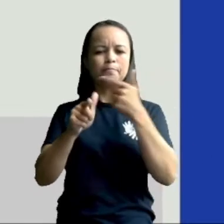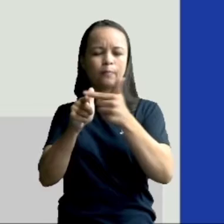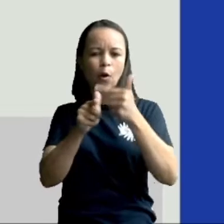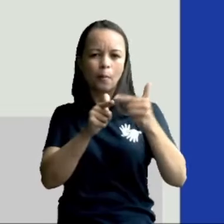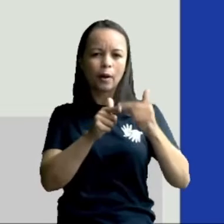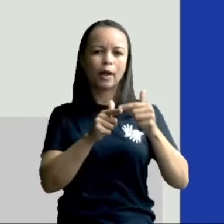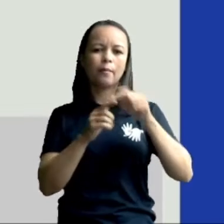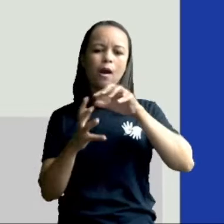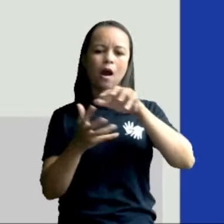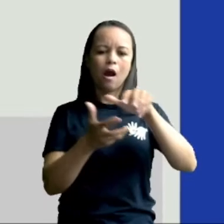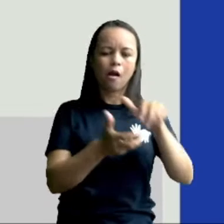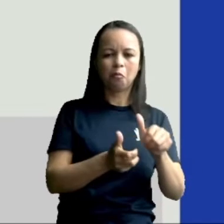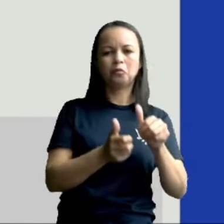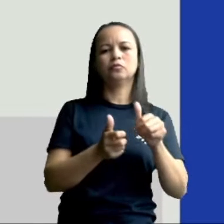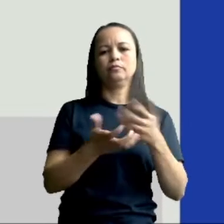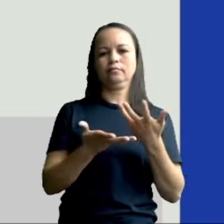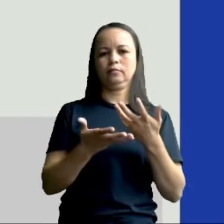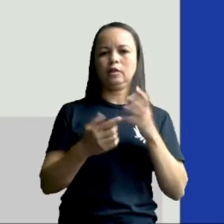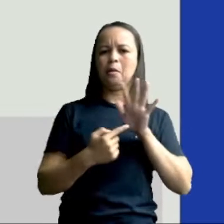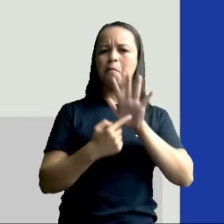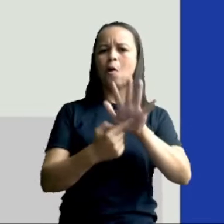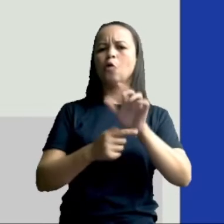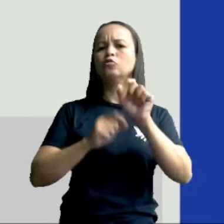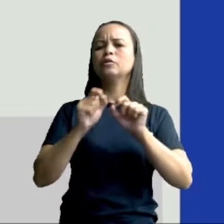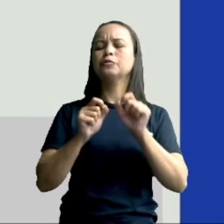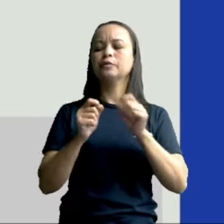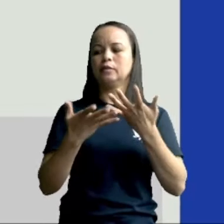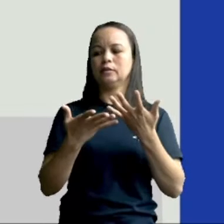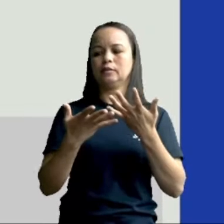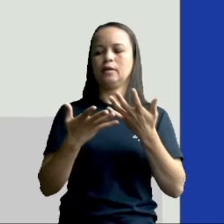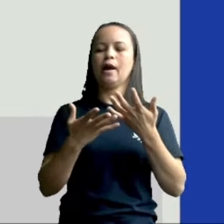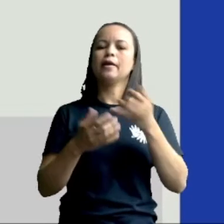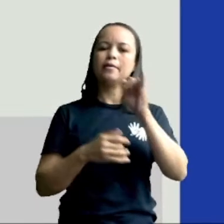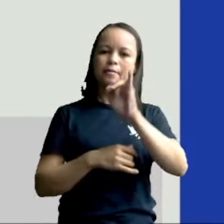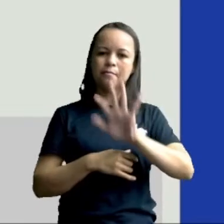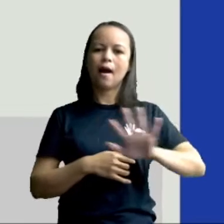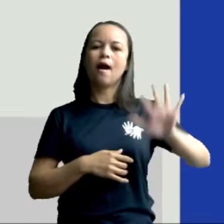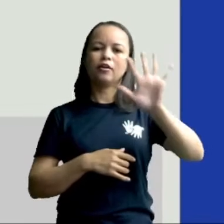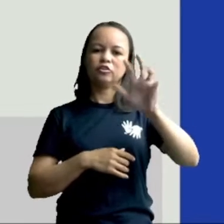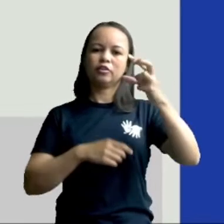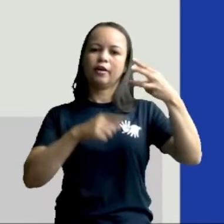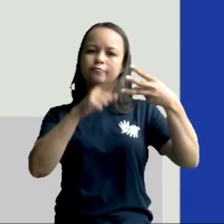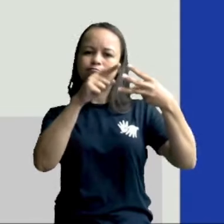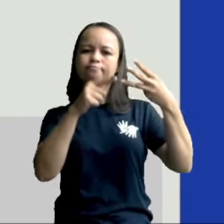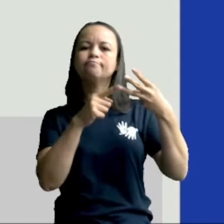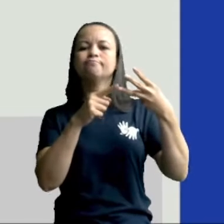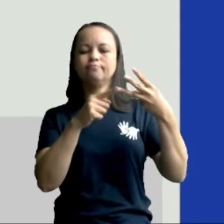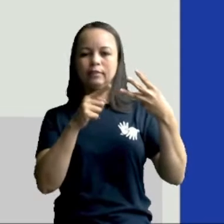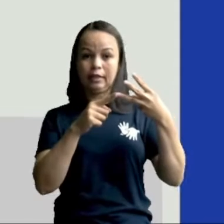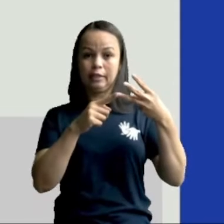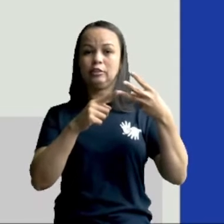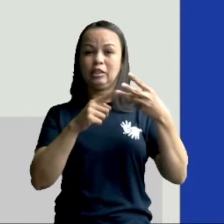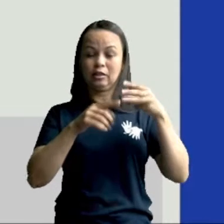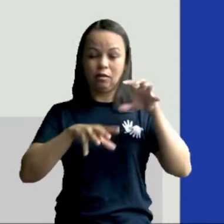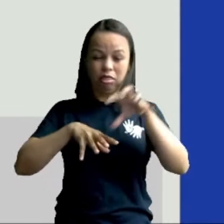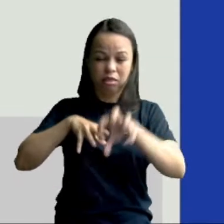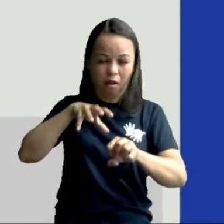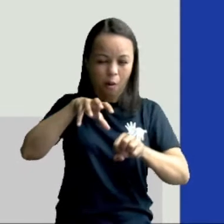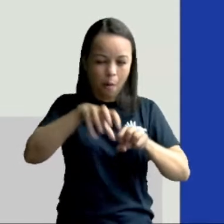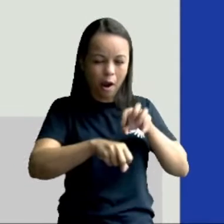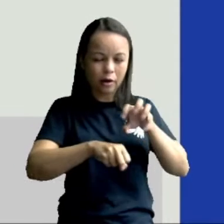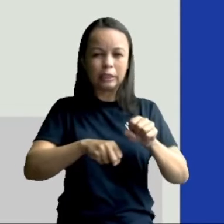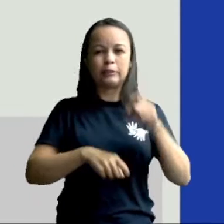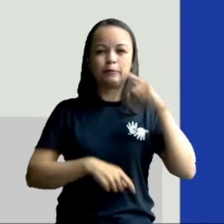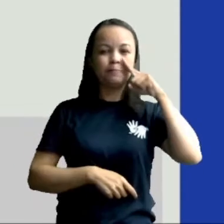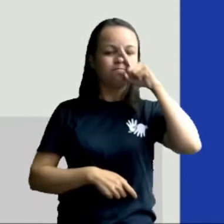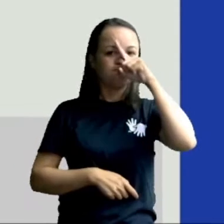isso? A imagem 3, não é? A exploração dos recursos naturais pode causar danos ambientais